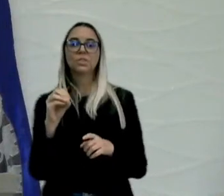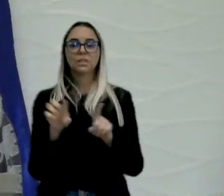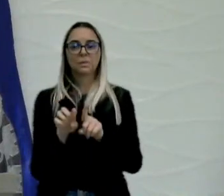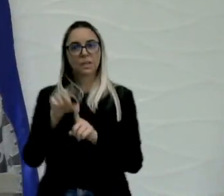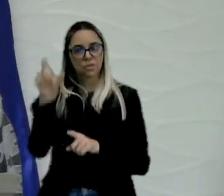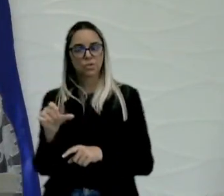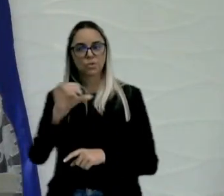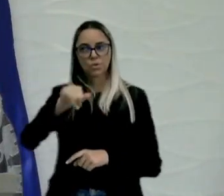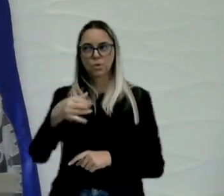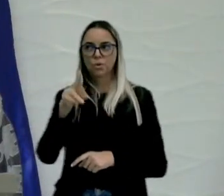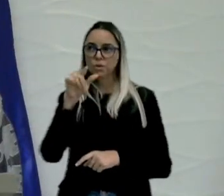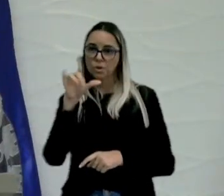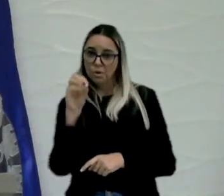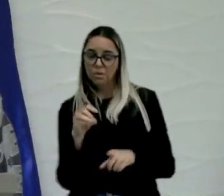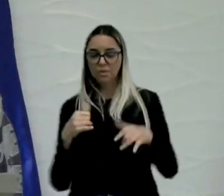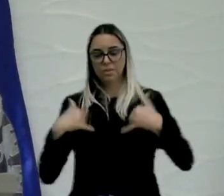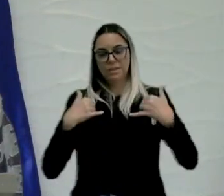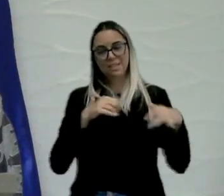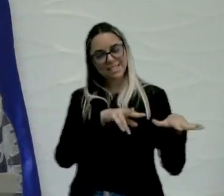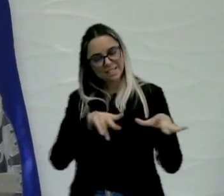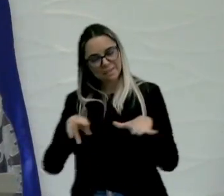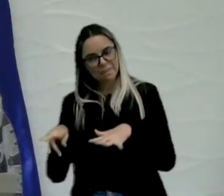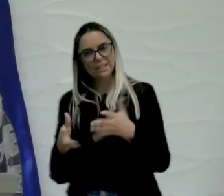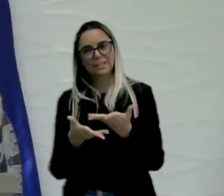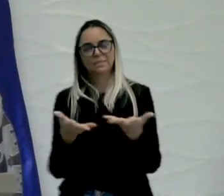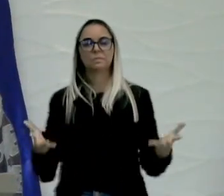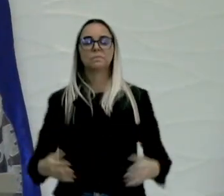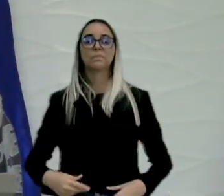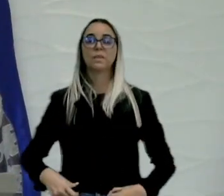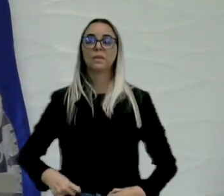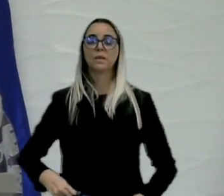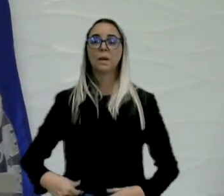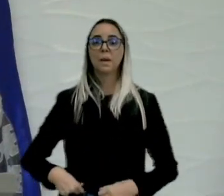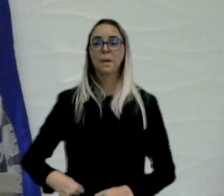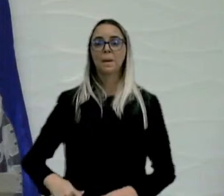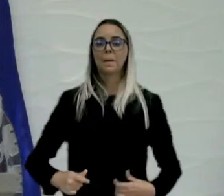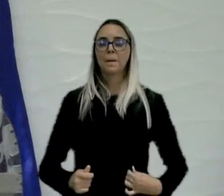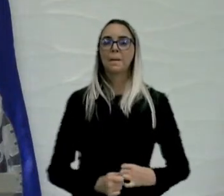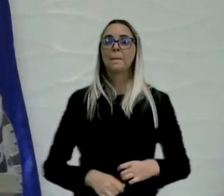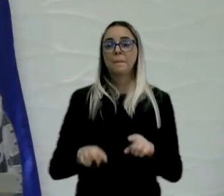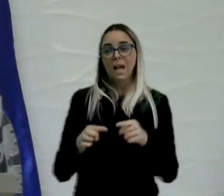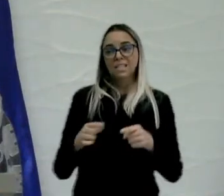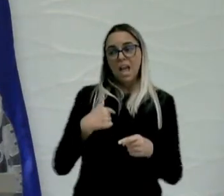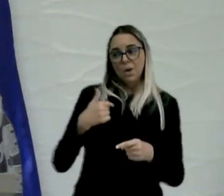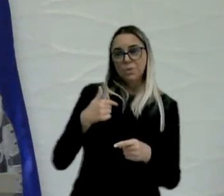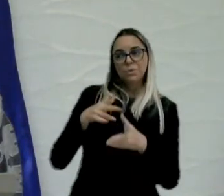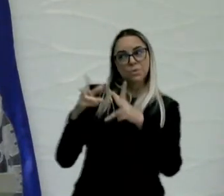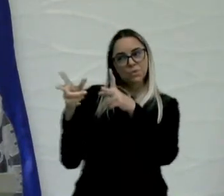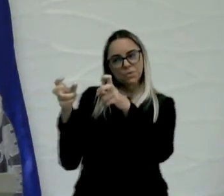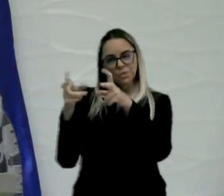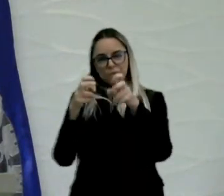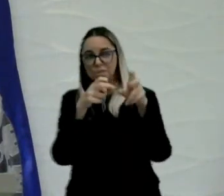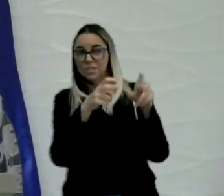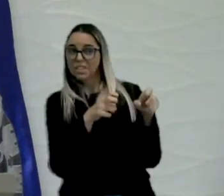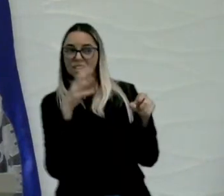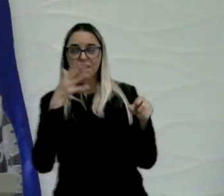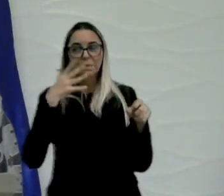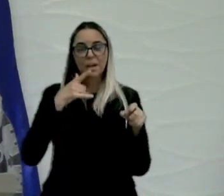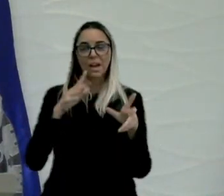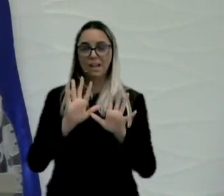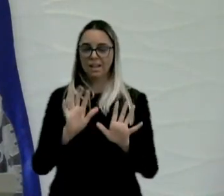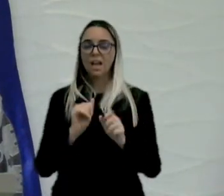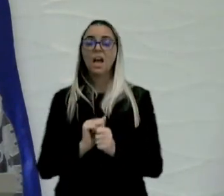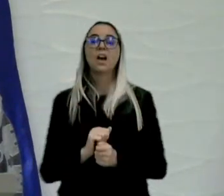aniversariantes da semana mas escutando aqui o discurso do pessoal Vereador